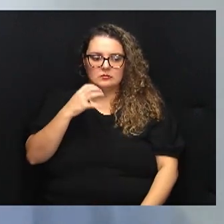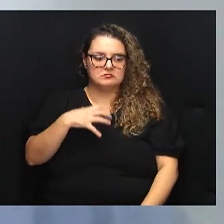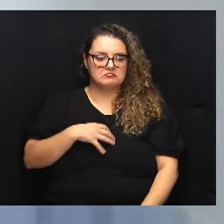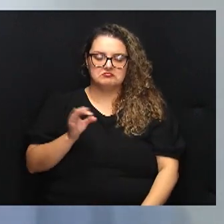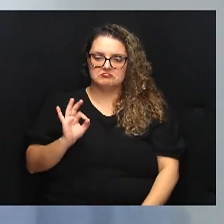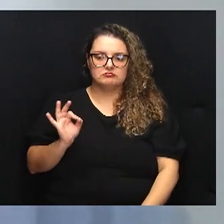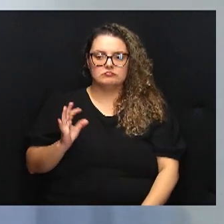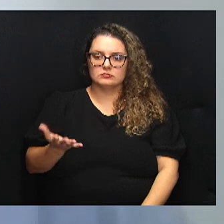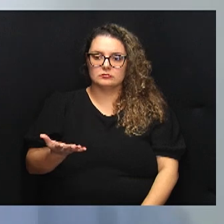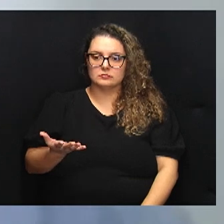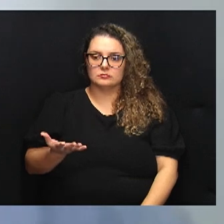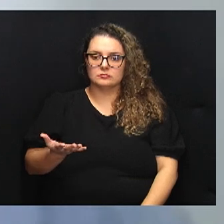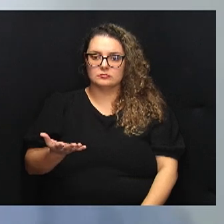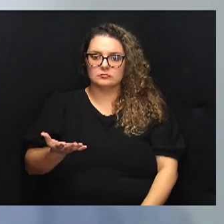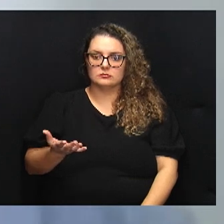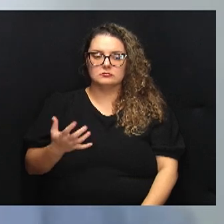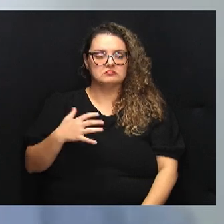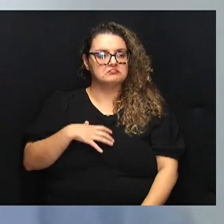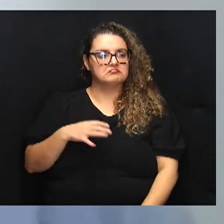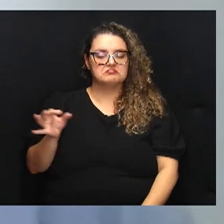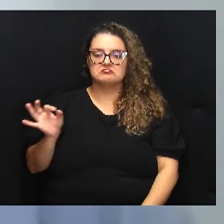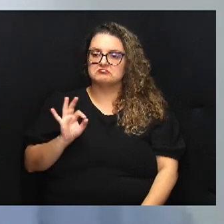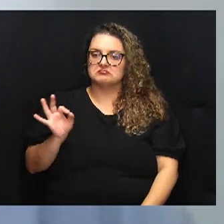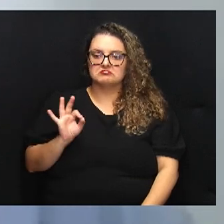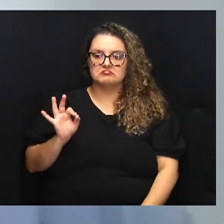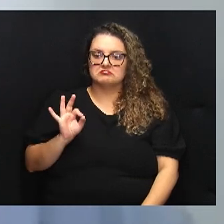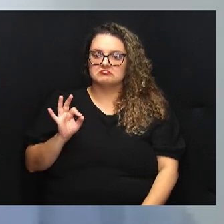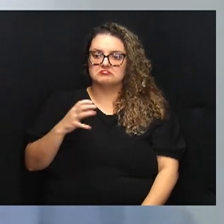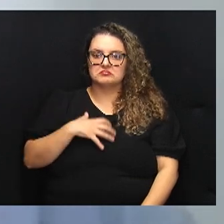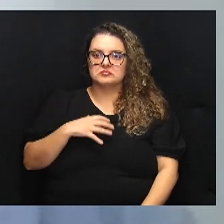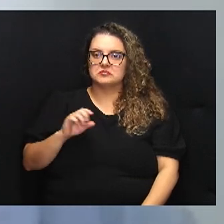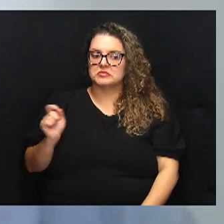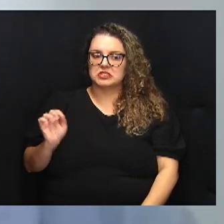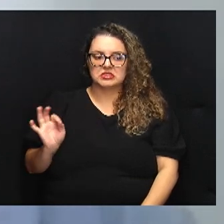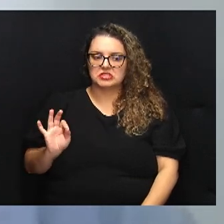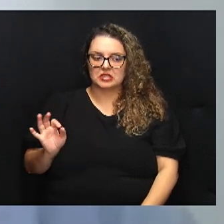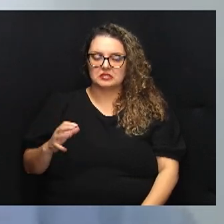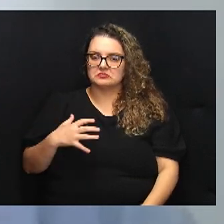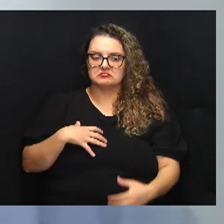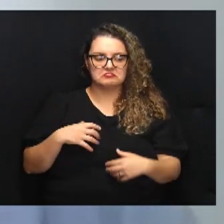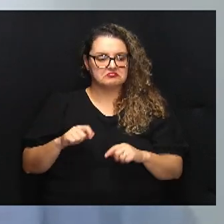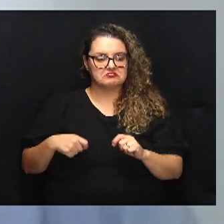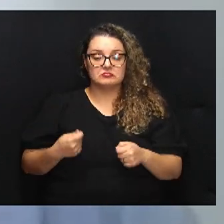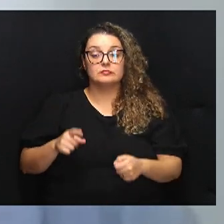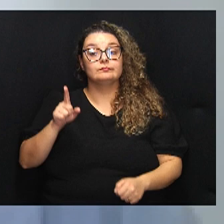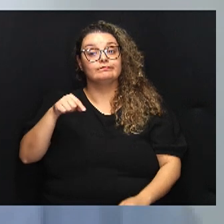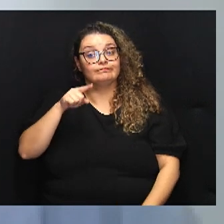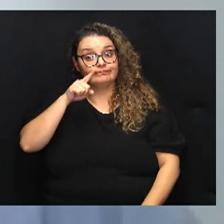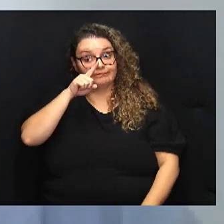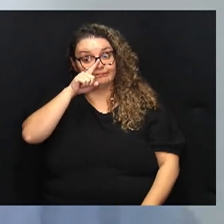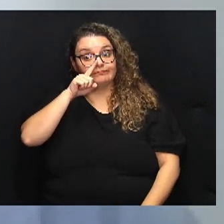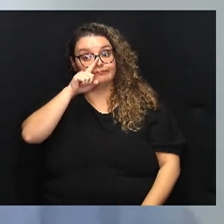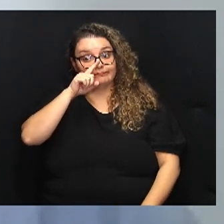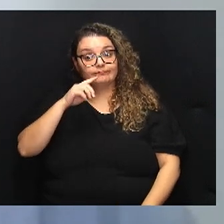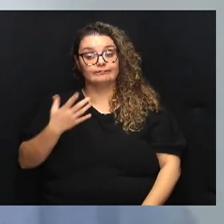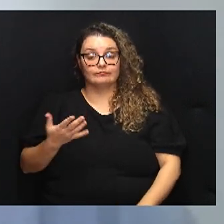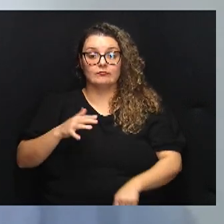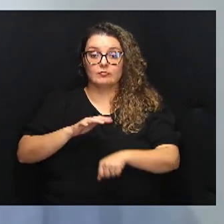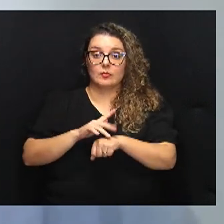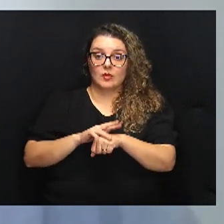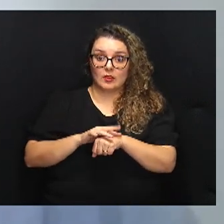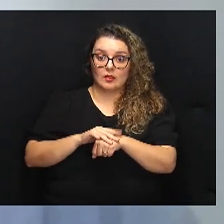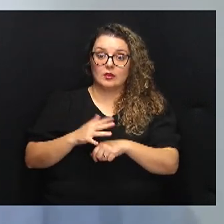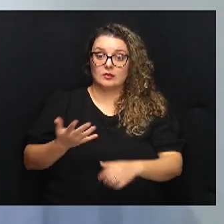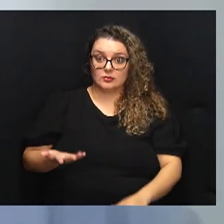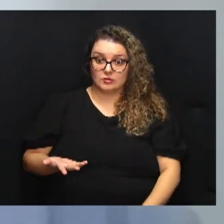a pessoa não tem absolutamente nenhum sintoma, E aí é onde está o perigo da doença, e